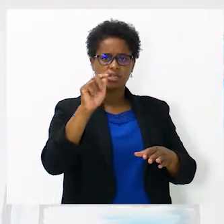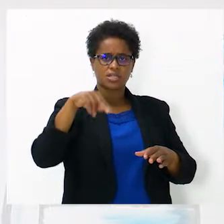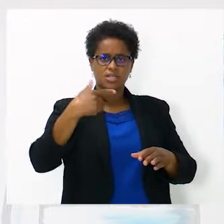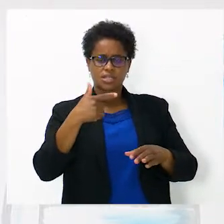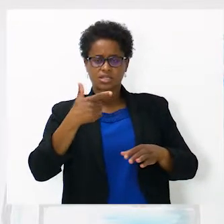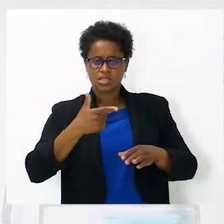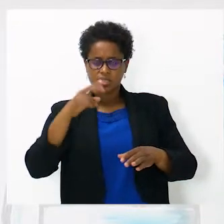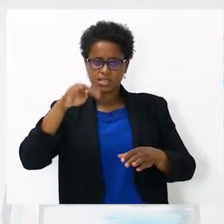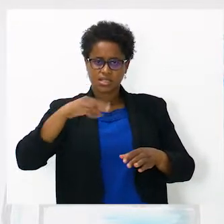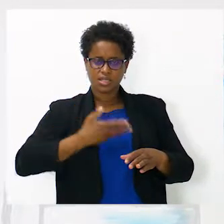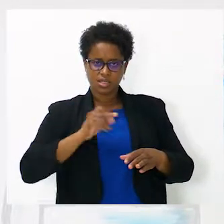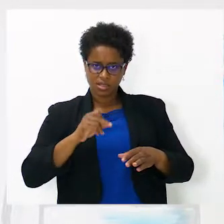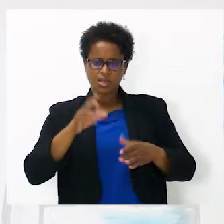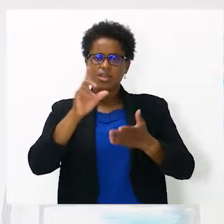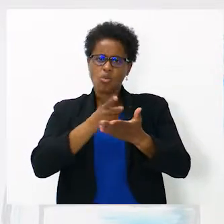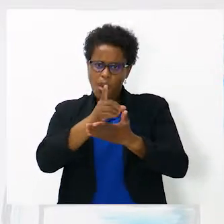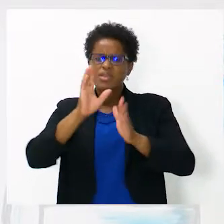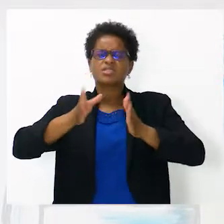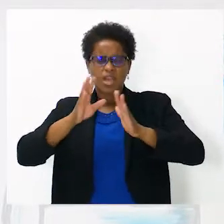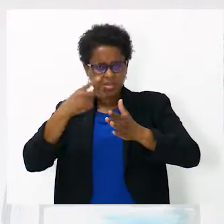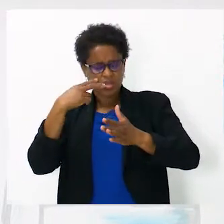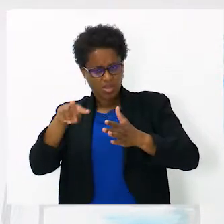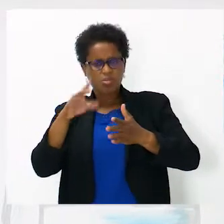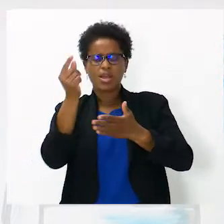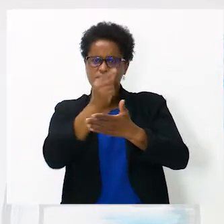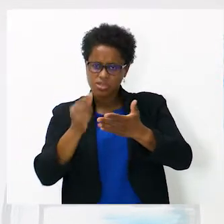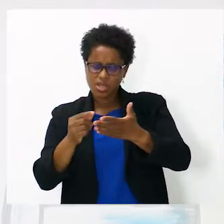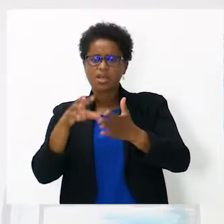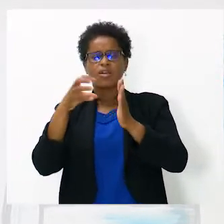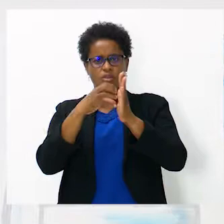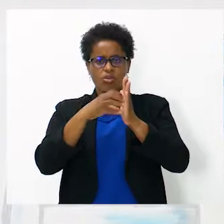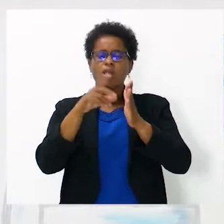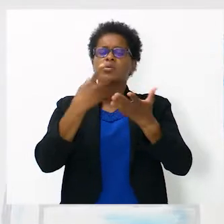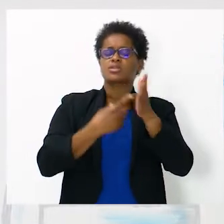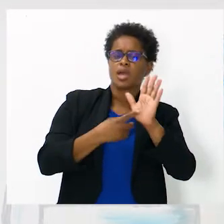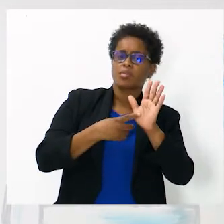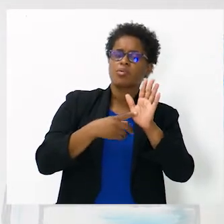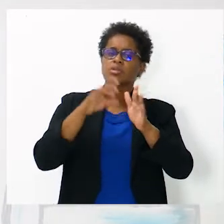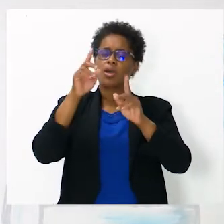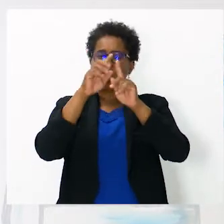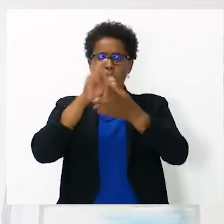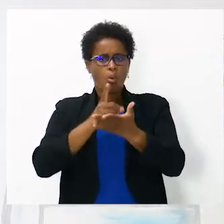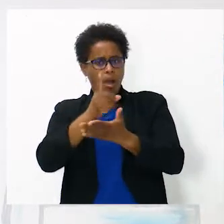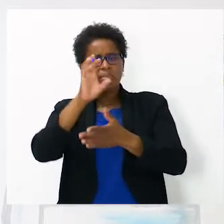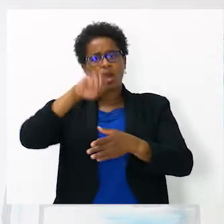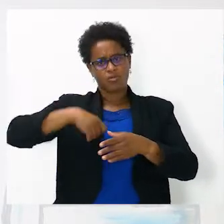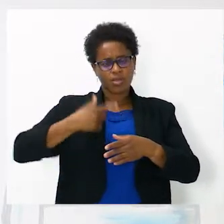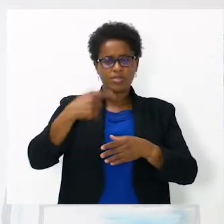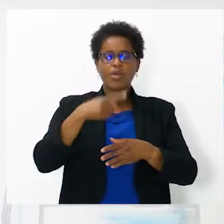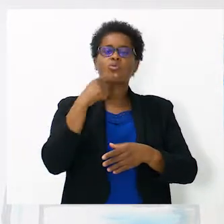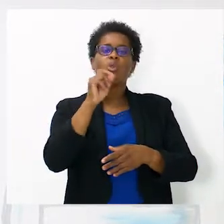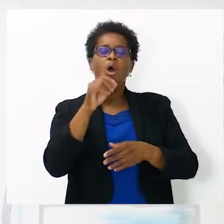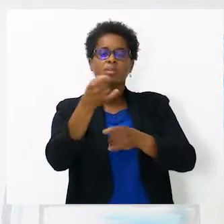mapa sempre aparece legenda. Aparece uma figura, por exemplo, mapa de Cabo Verde, nós temos ali o nome